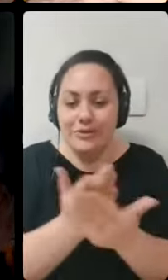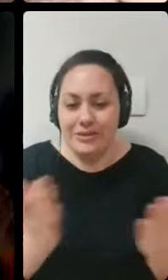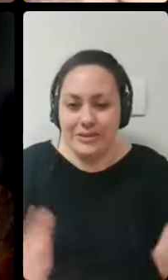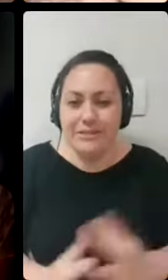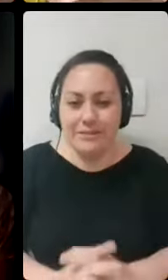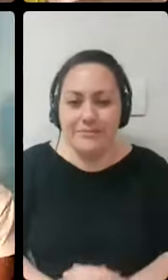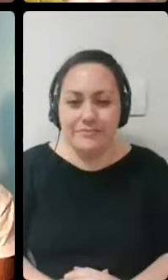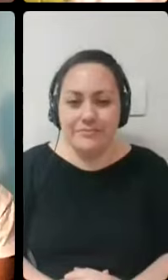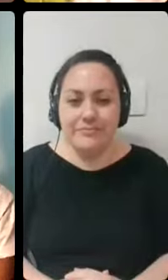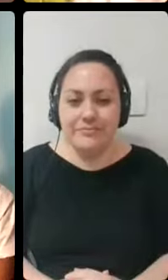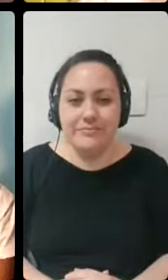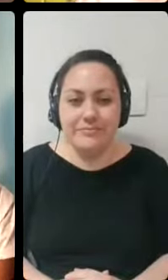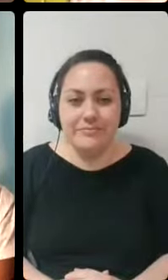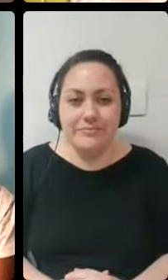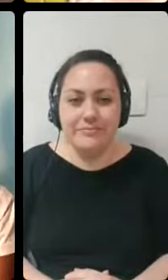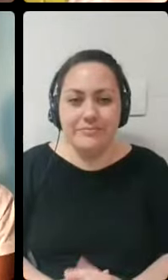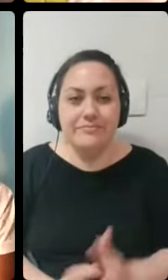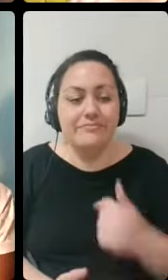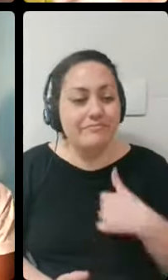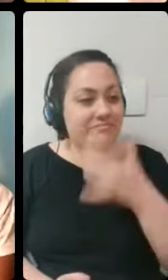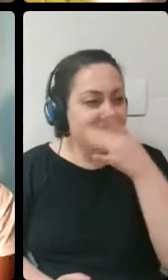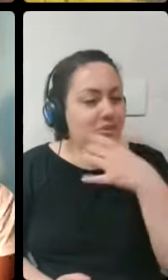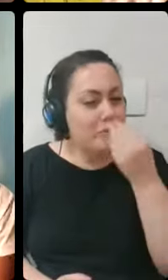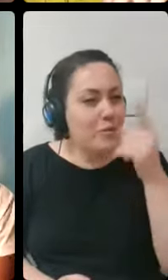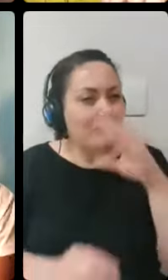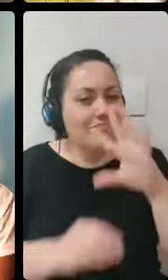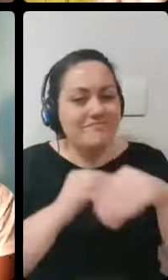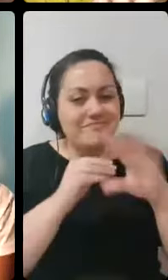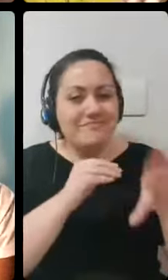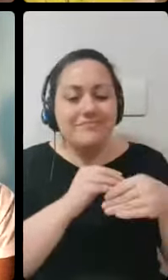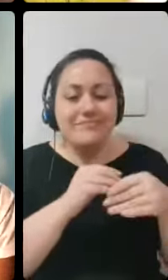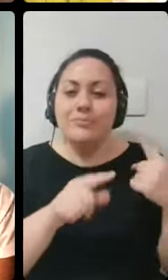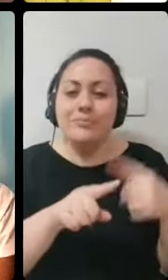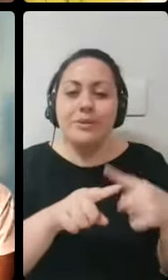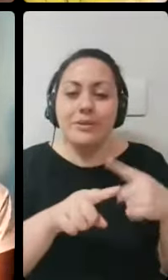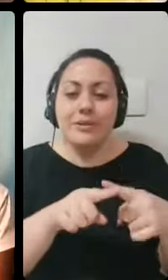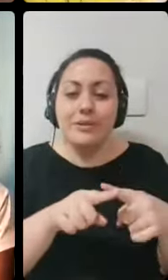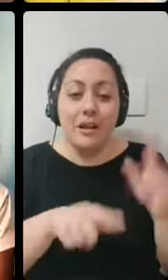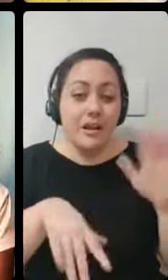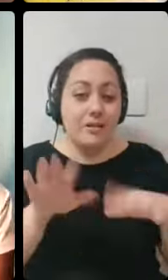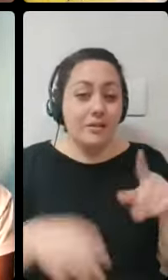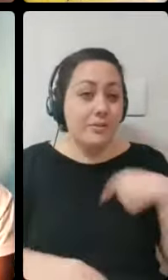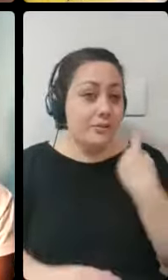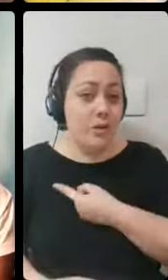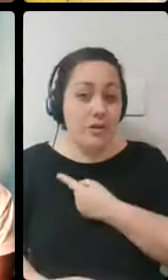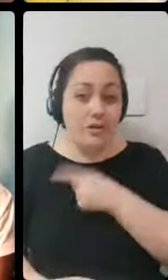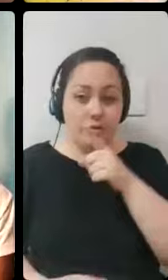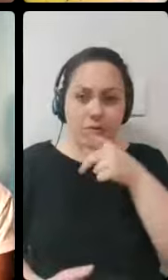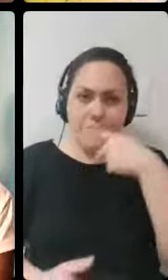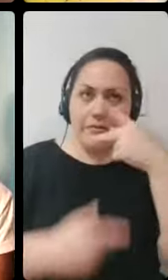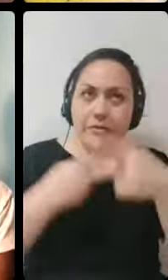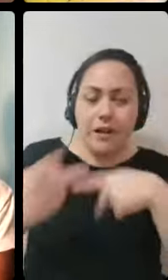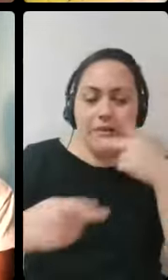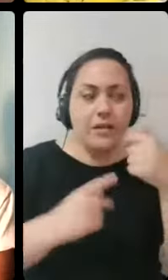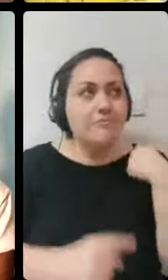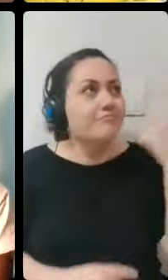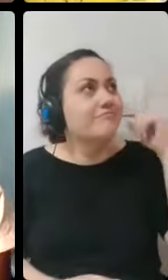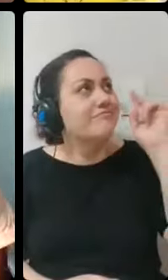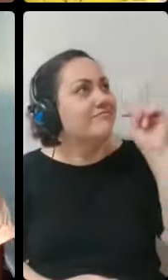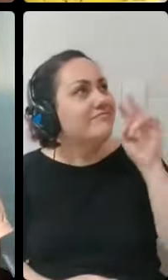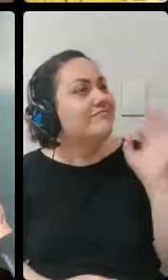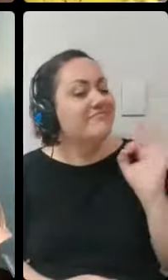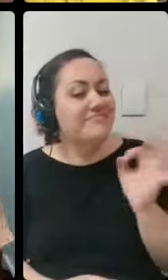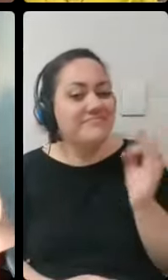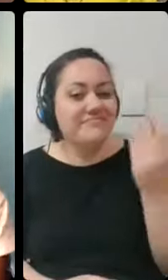Não, mas eu acho que é bom esses teus pensamentos, porque até para nós, assim, quando tu vai falando, vai vindo as memórias de todos os Sim. processos que a